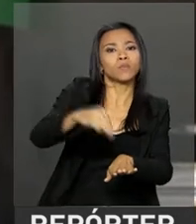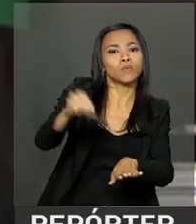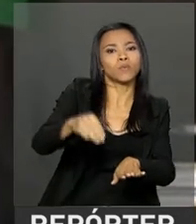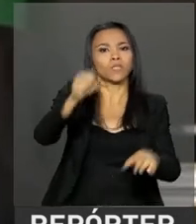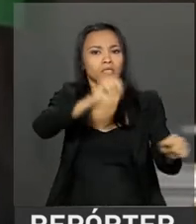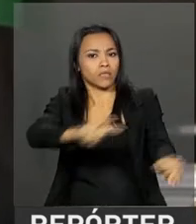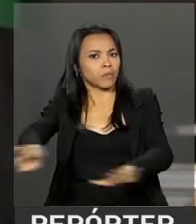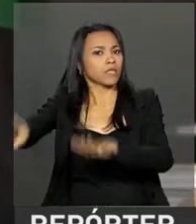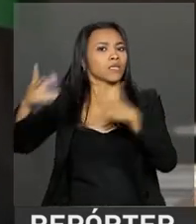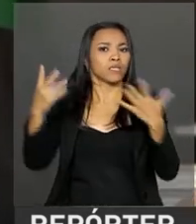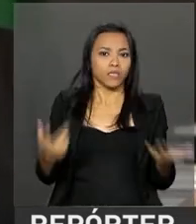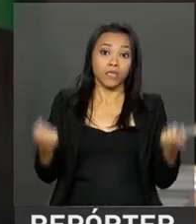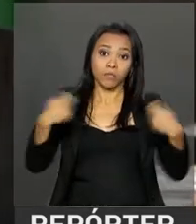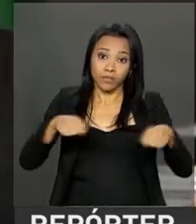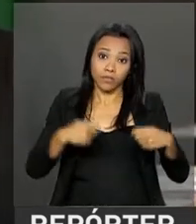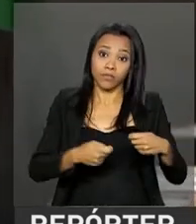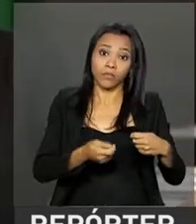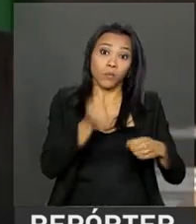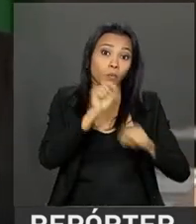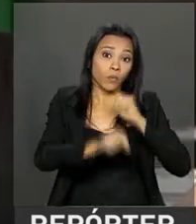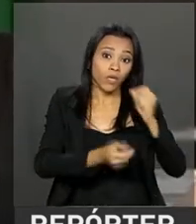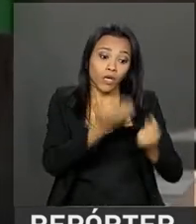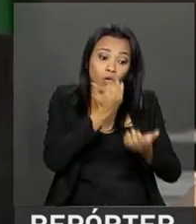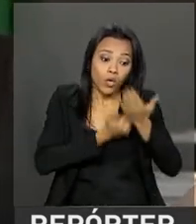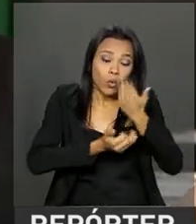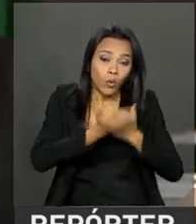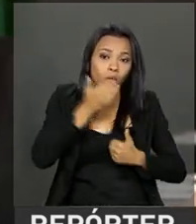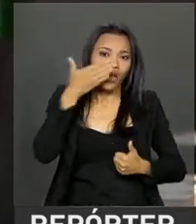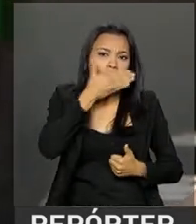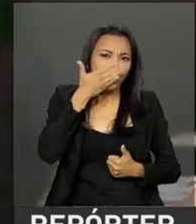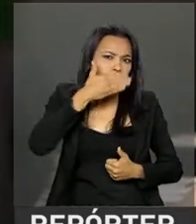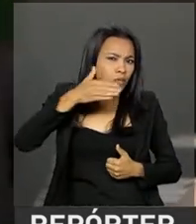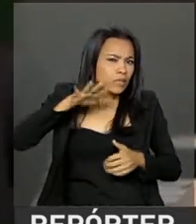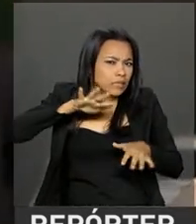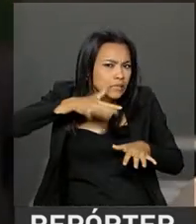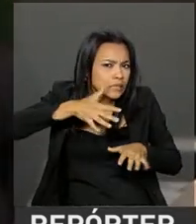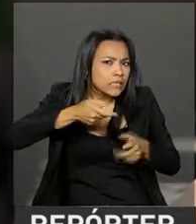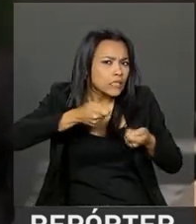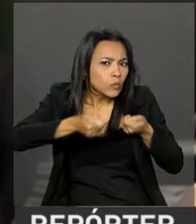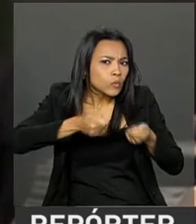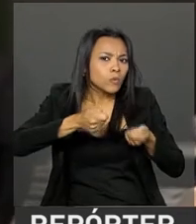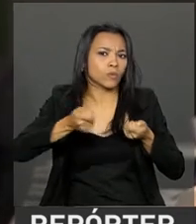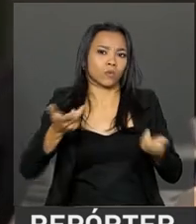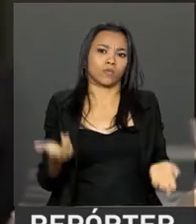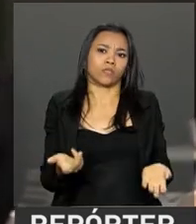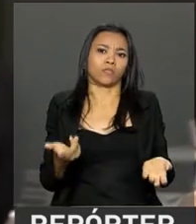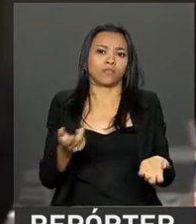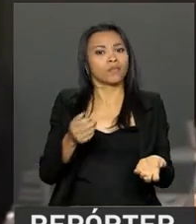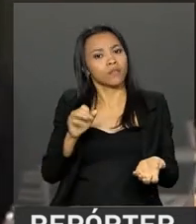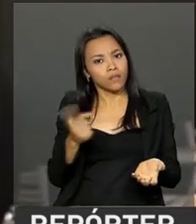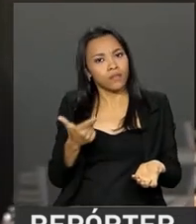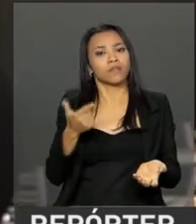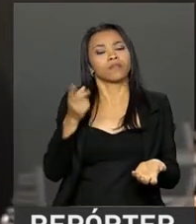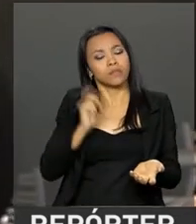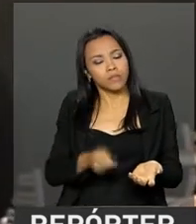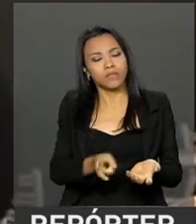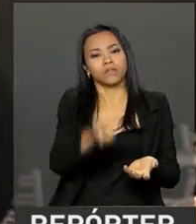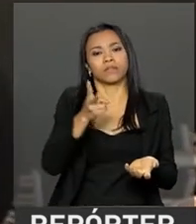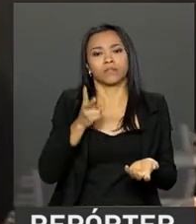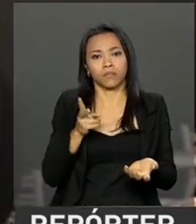e ter um consumo de açúcar moderado. Você tem ali as recomendações e, claro, essa recomendação ela tem que